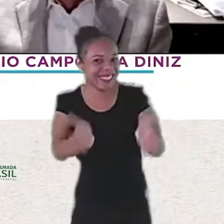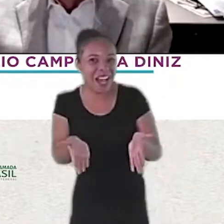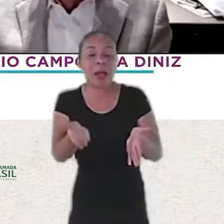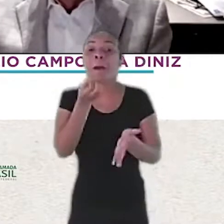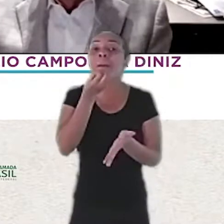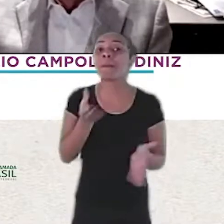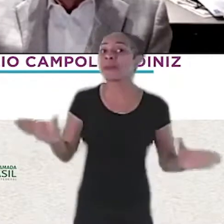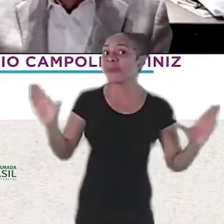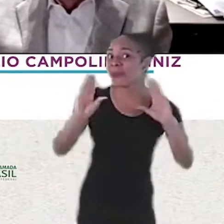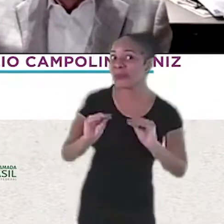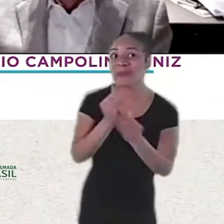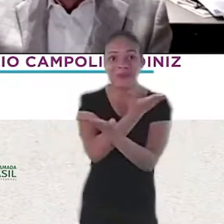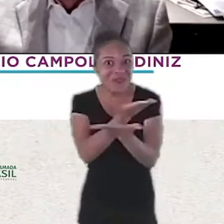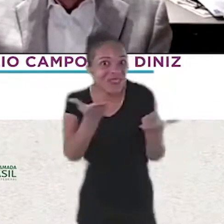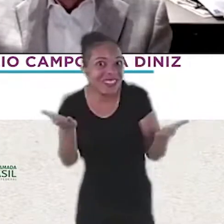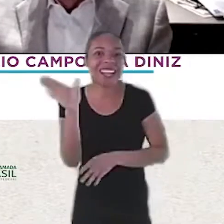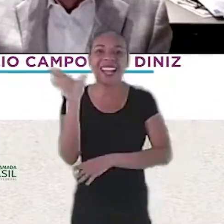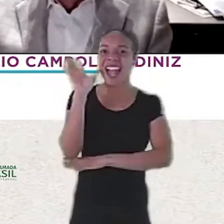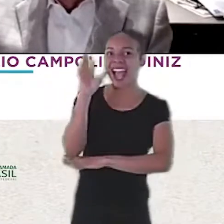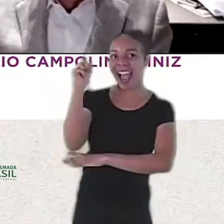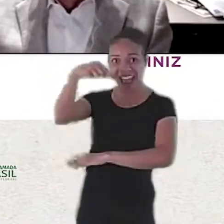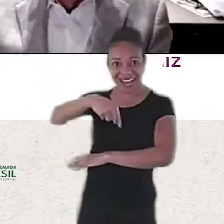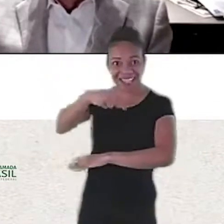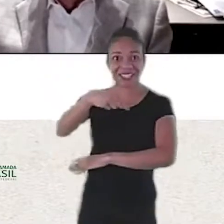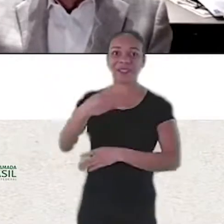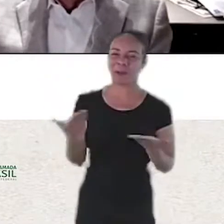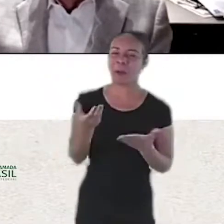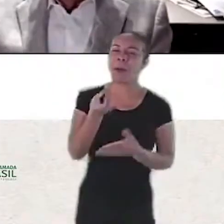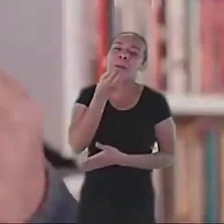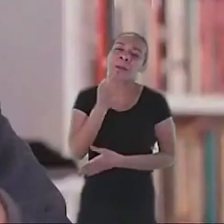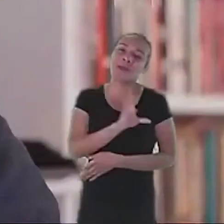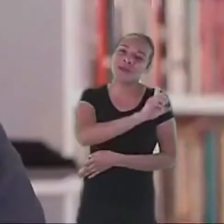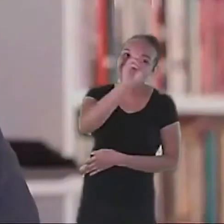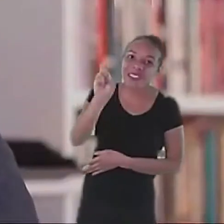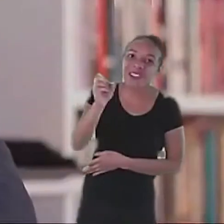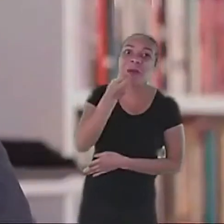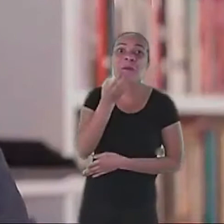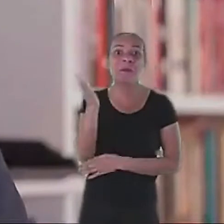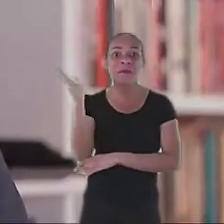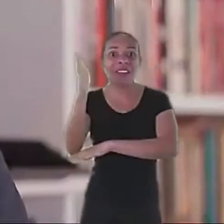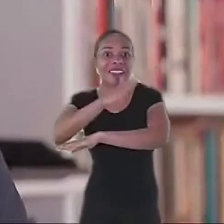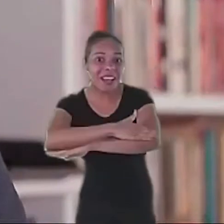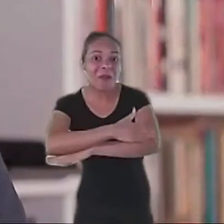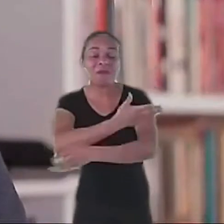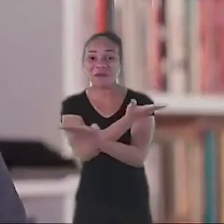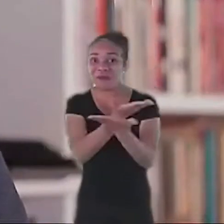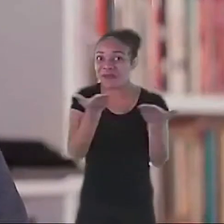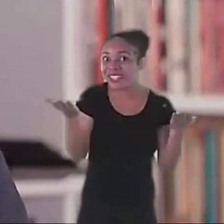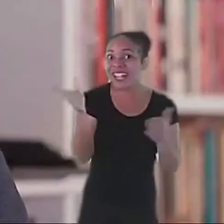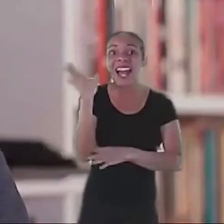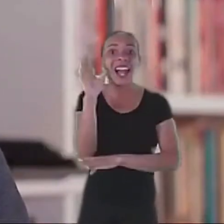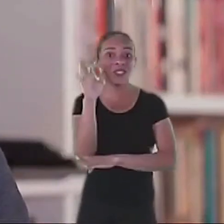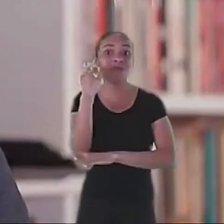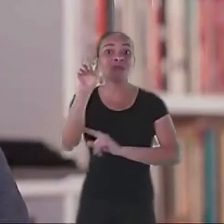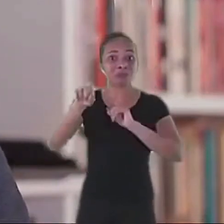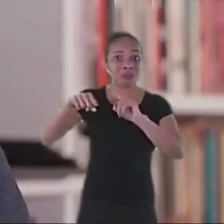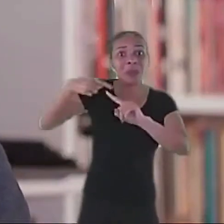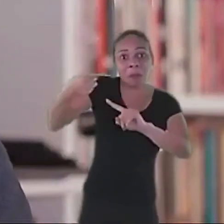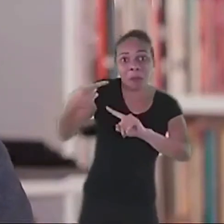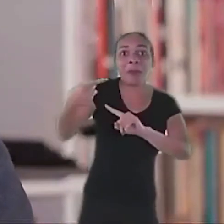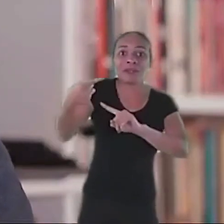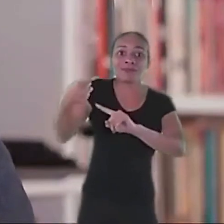a quem estiver nos assistindo. Bom dia, boa tarde para quem assistir essa live logo depois que